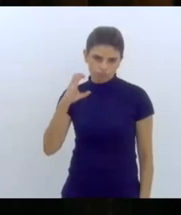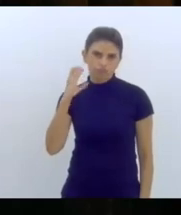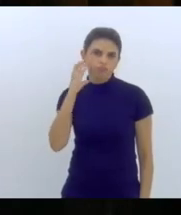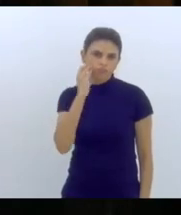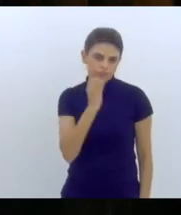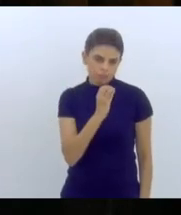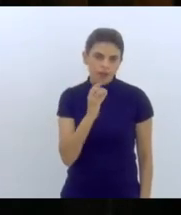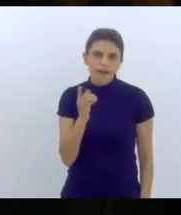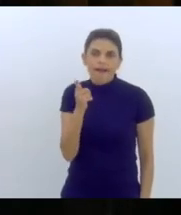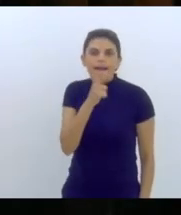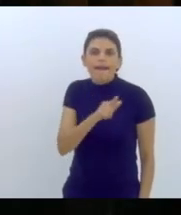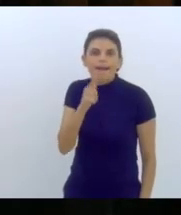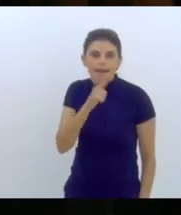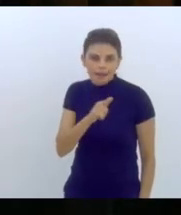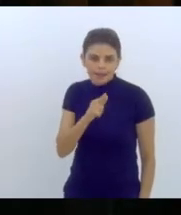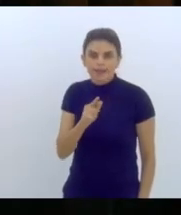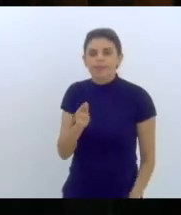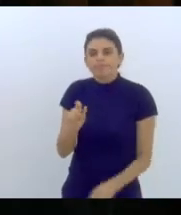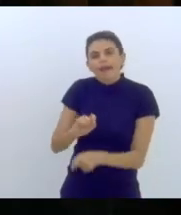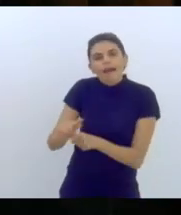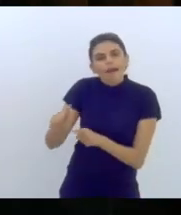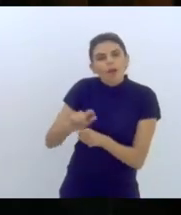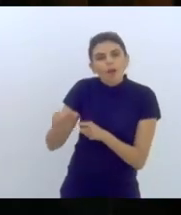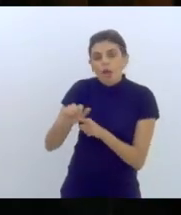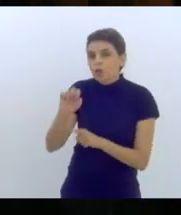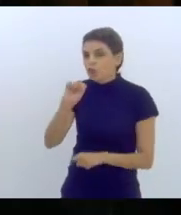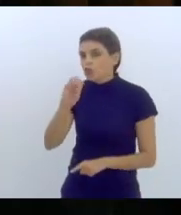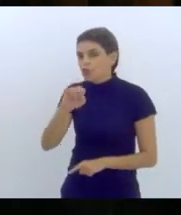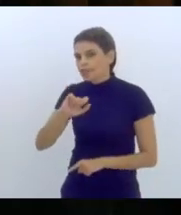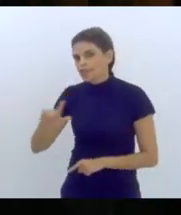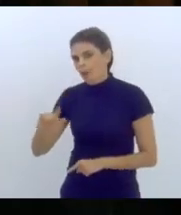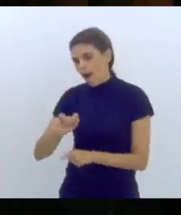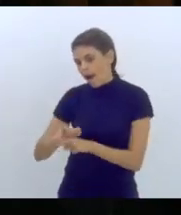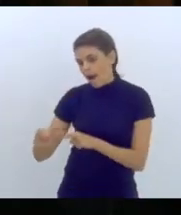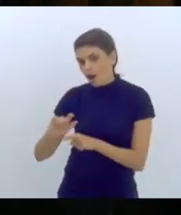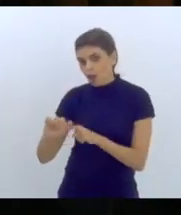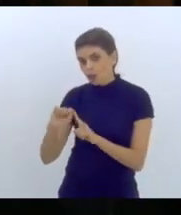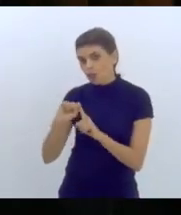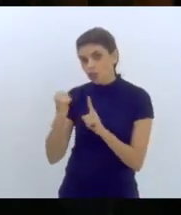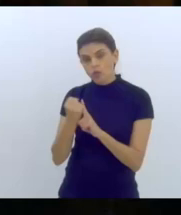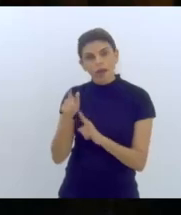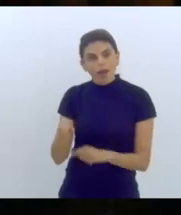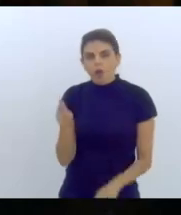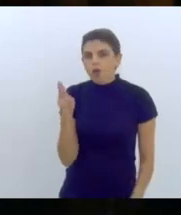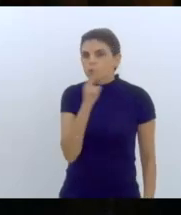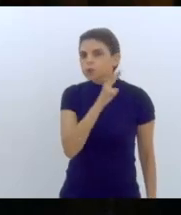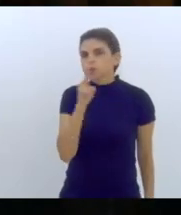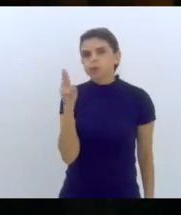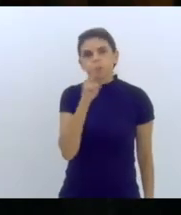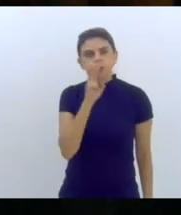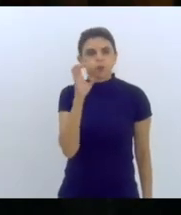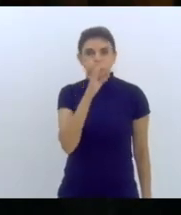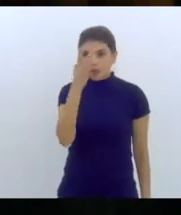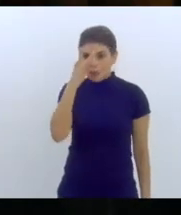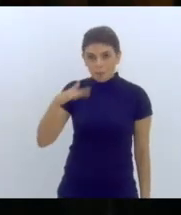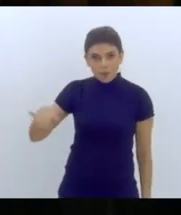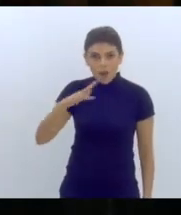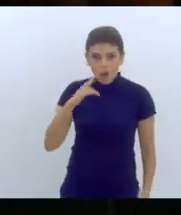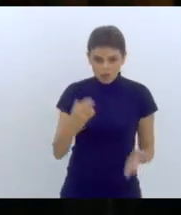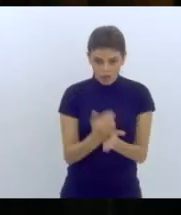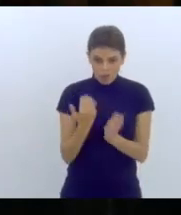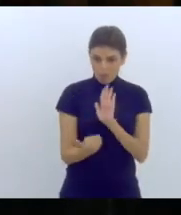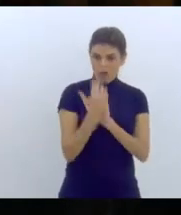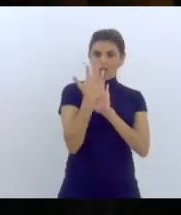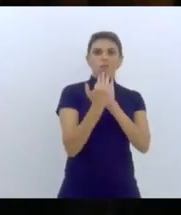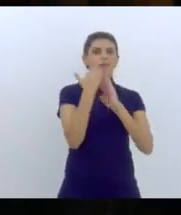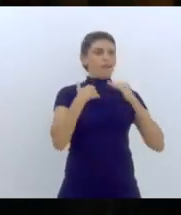essas famílias o aluguel social. O aluguel social é uma linha urgente e emergente para que essas pessoas